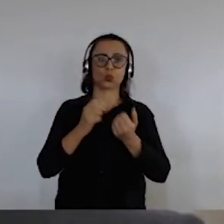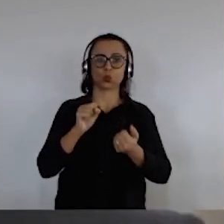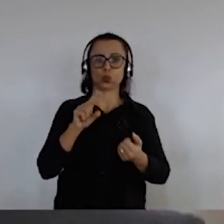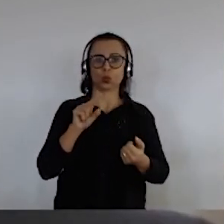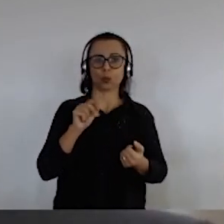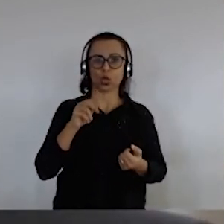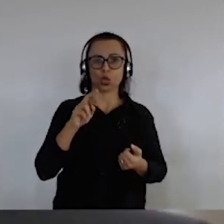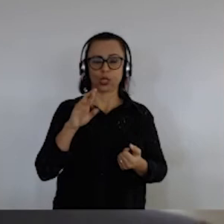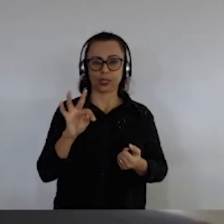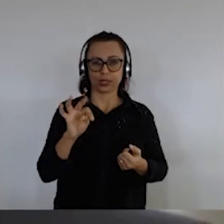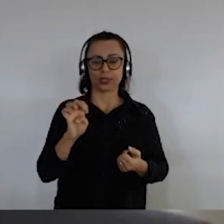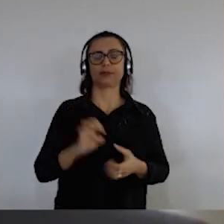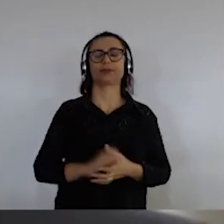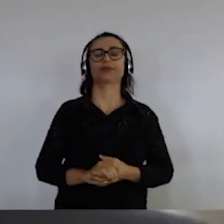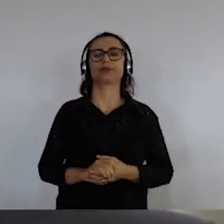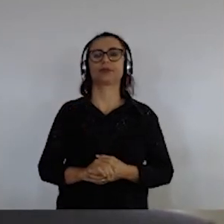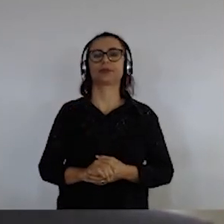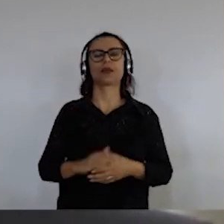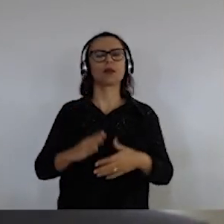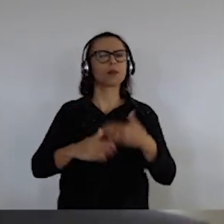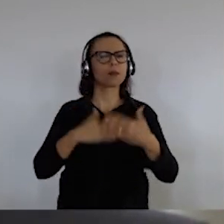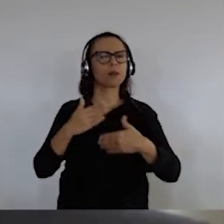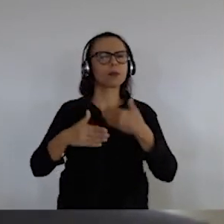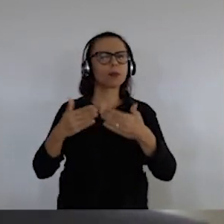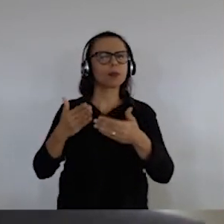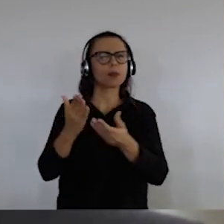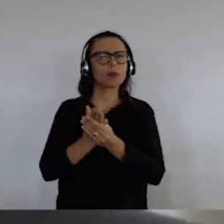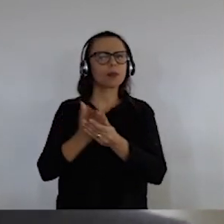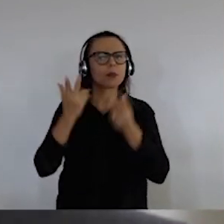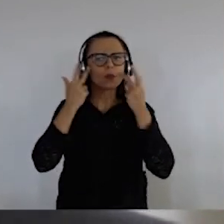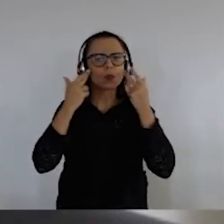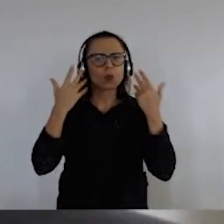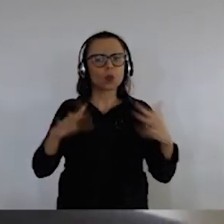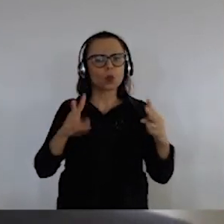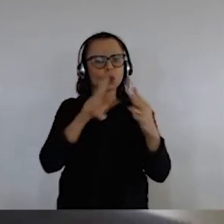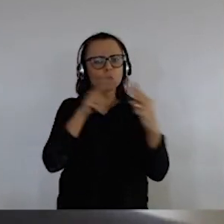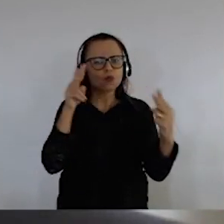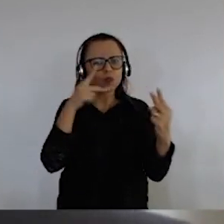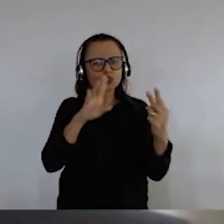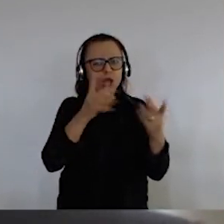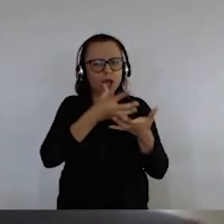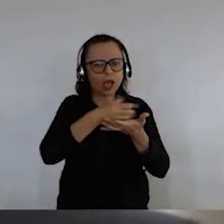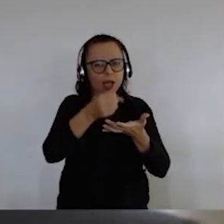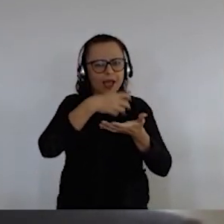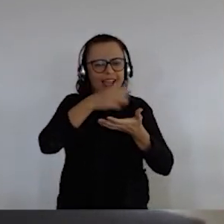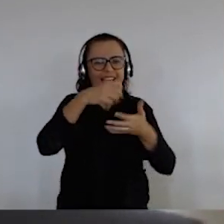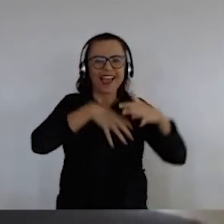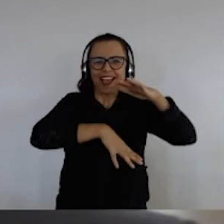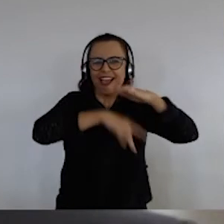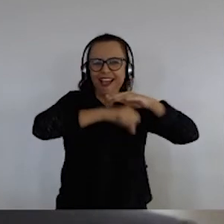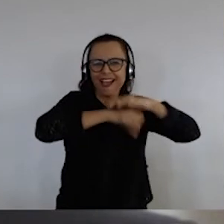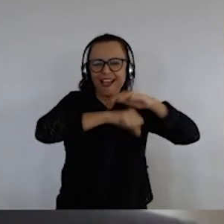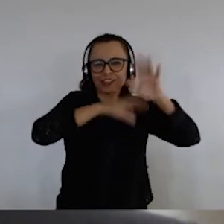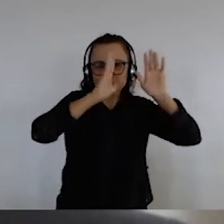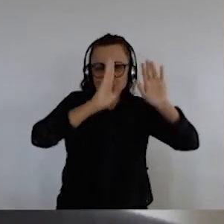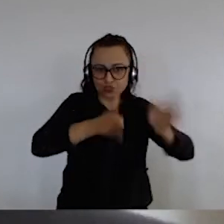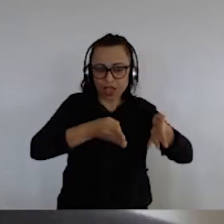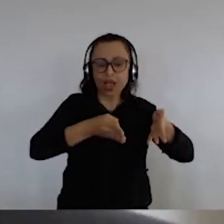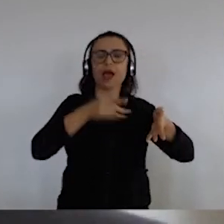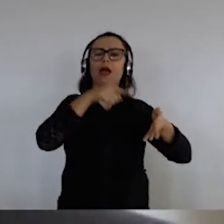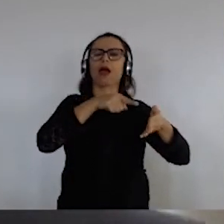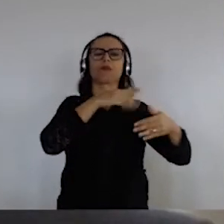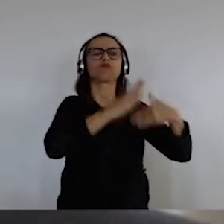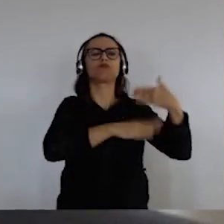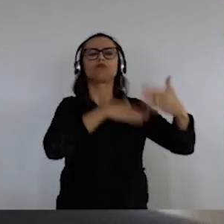Mas os processos de natureza virtual passaram a ter um andamento